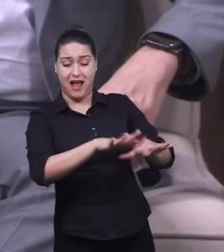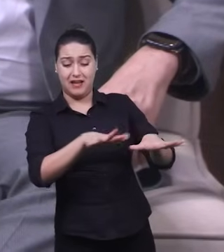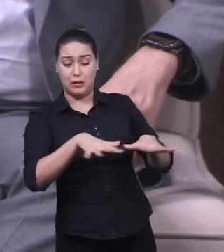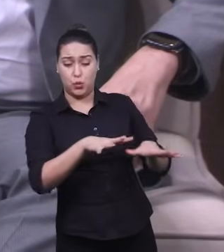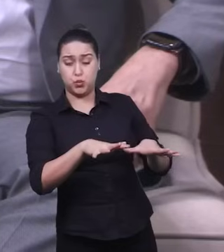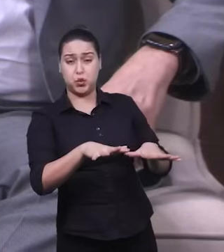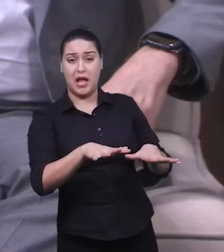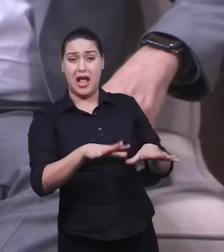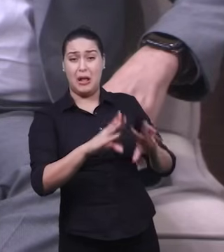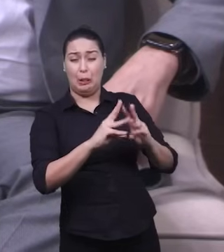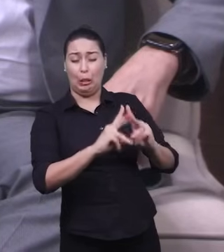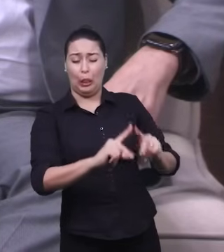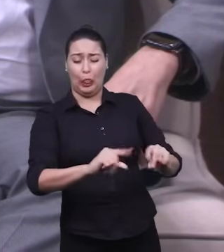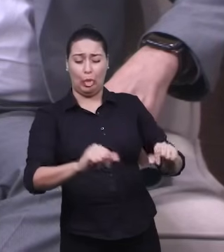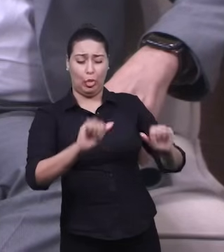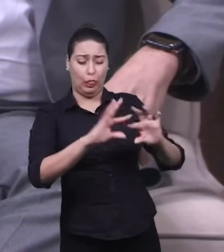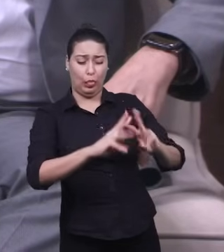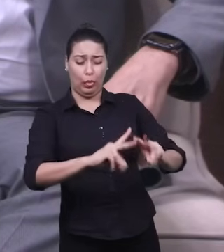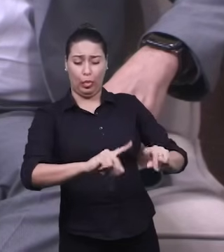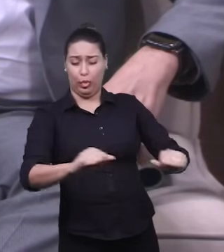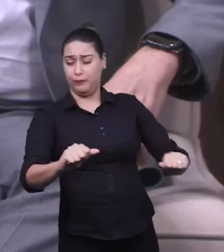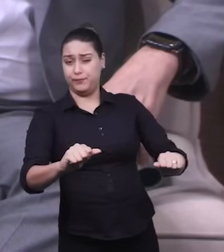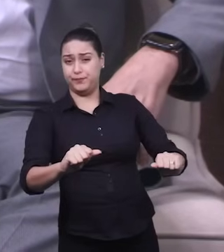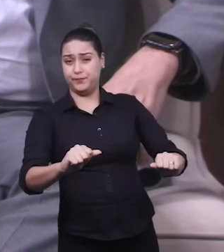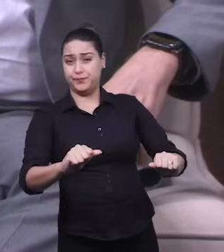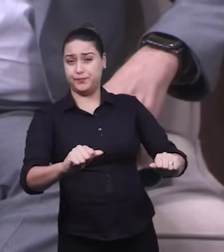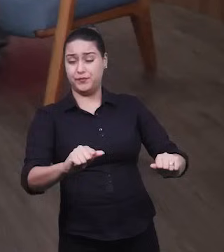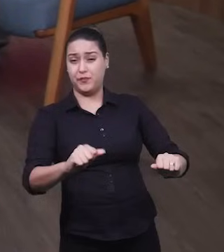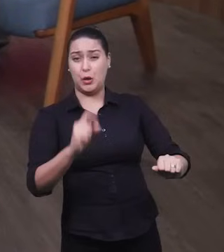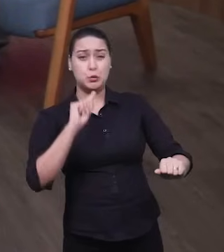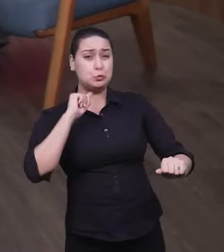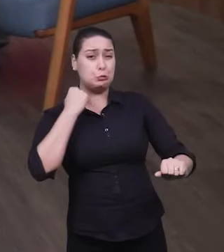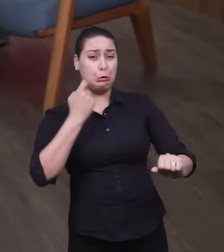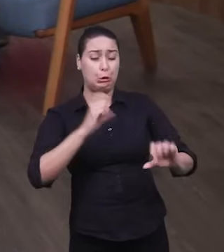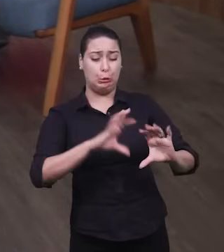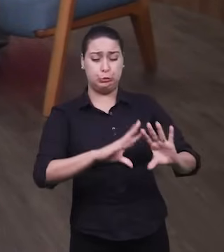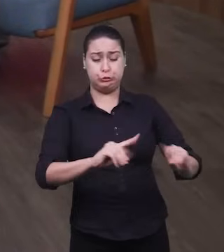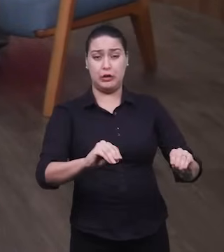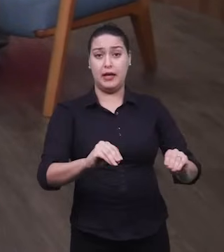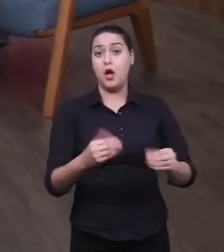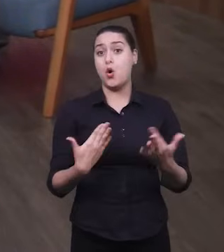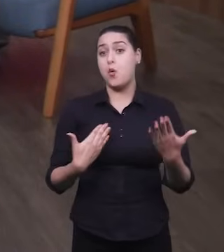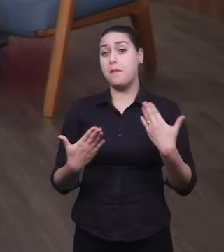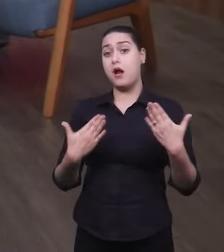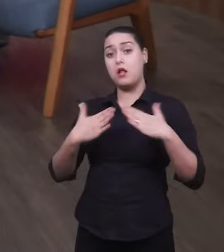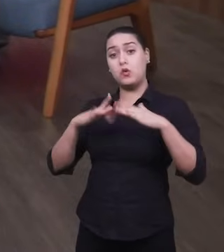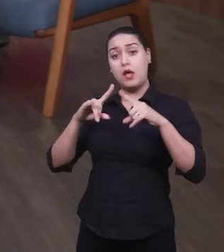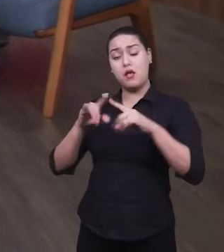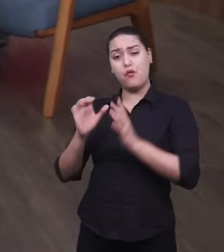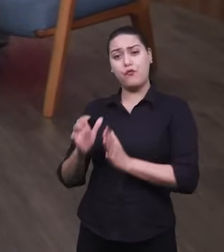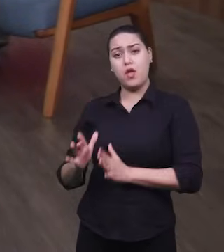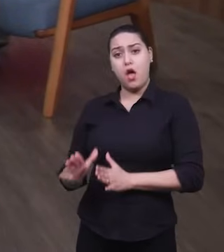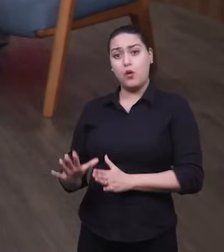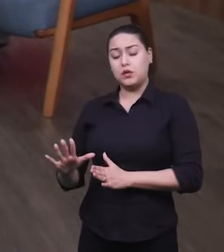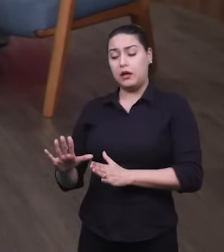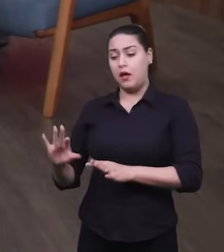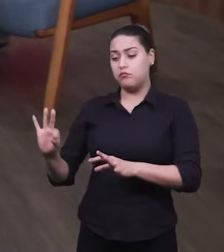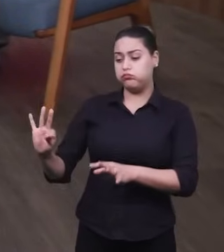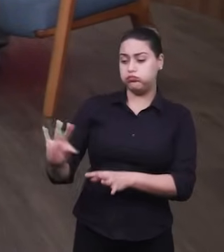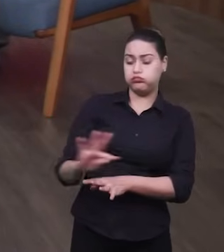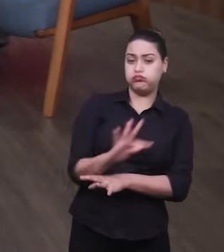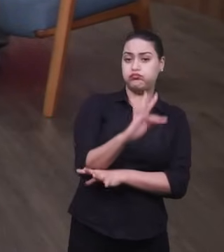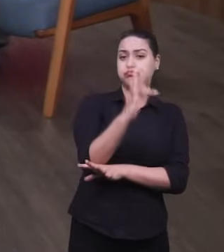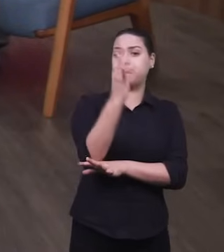santificação, ela se destaca no mundo que Amém. está, né? De tanta sujeira, de tanta corrupção, de